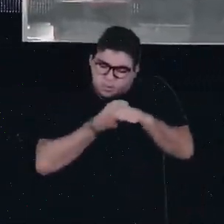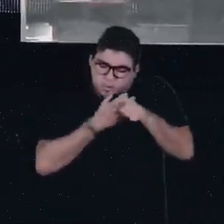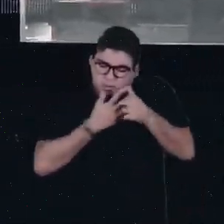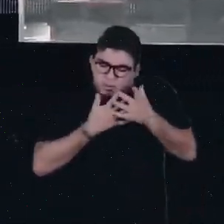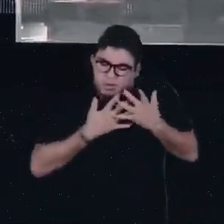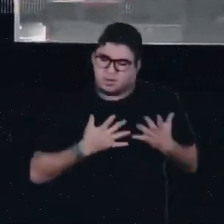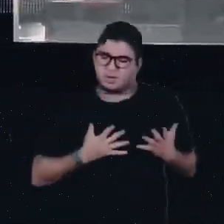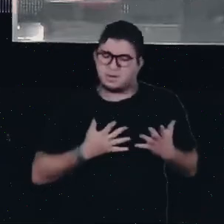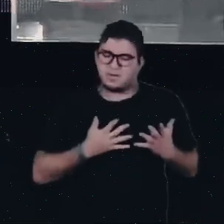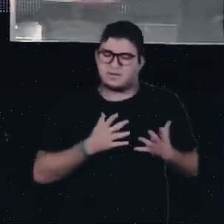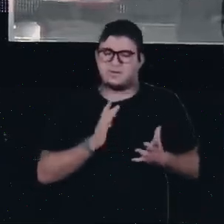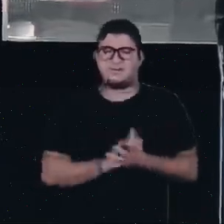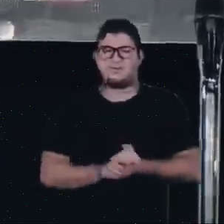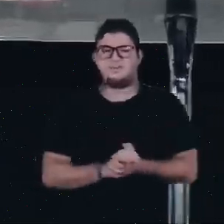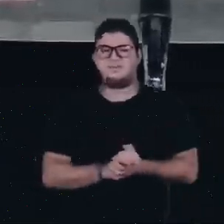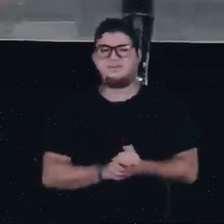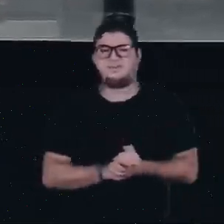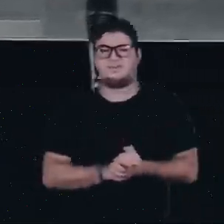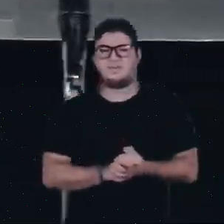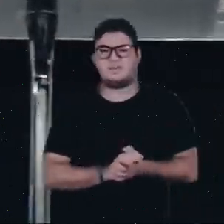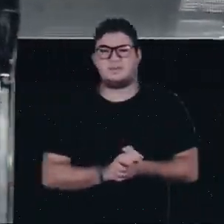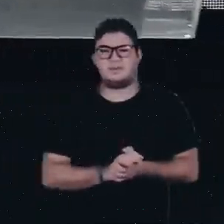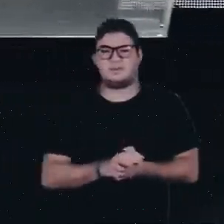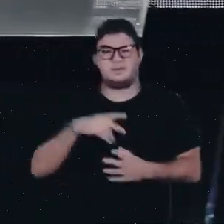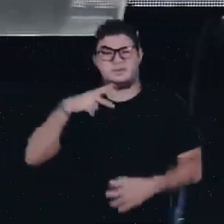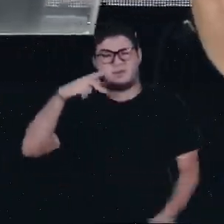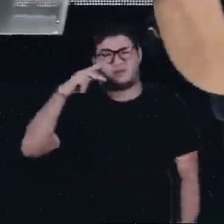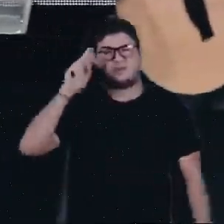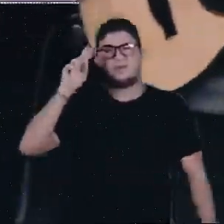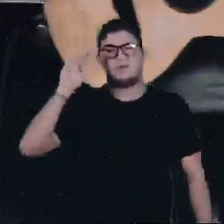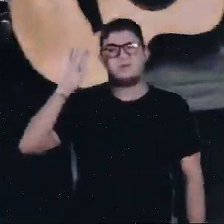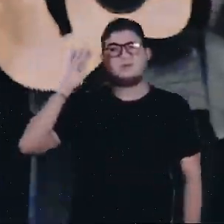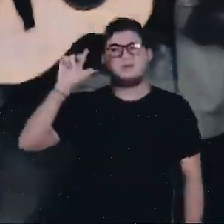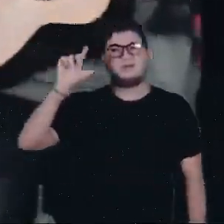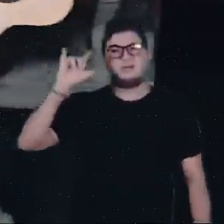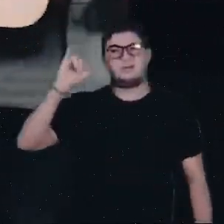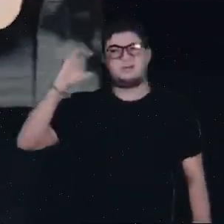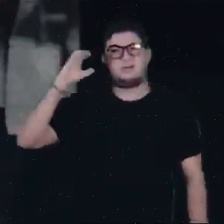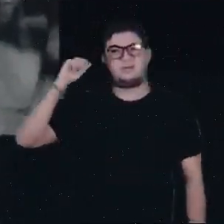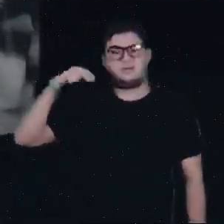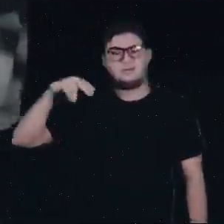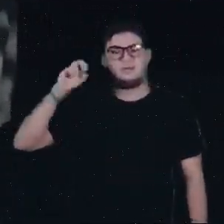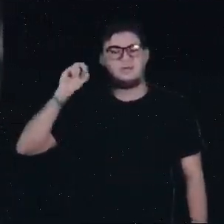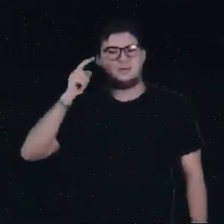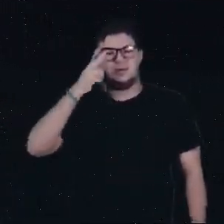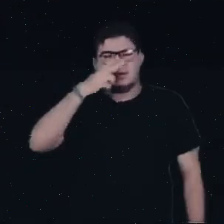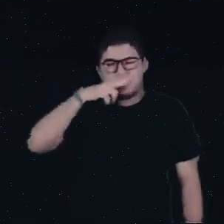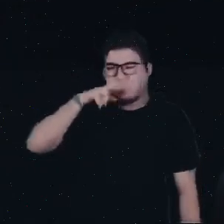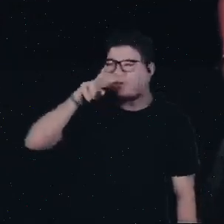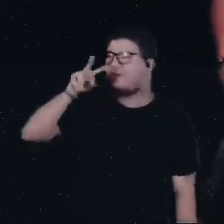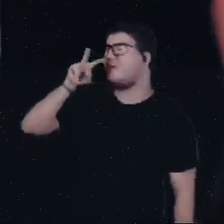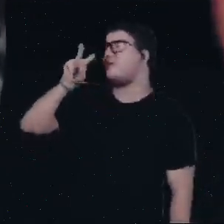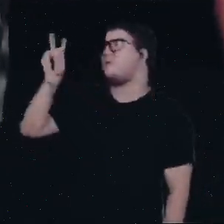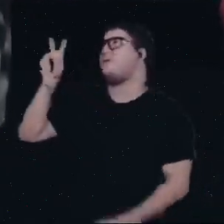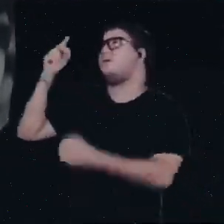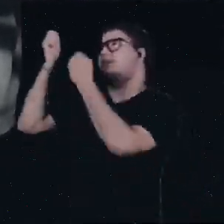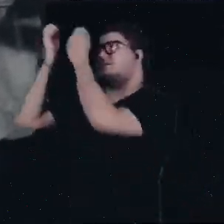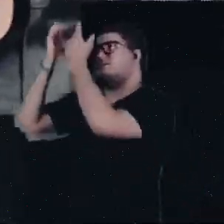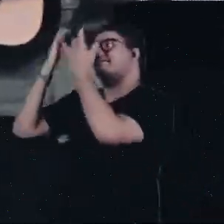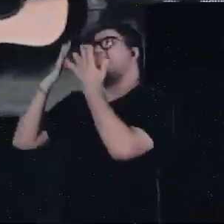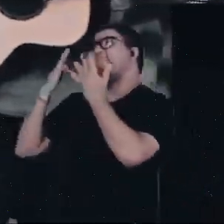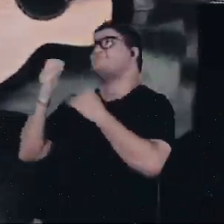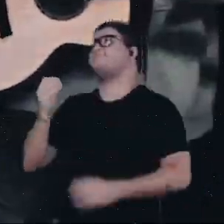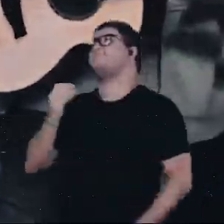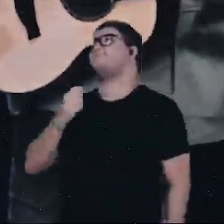O publicano batia no coração, não queria nem olhar lá para cima. Só dizer assim: ser propício a mim,